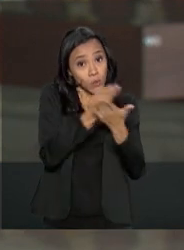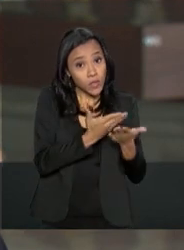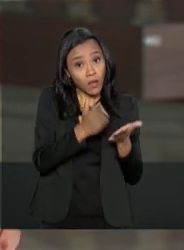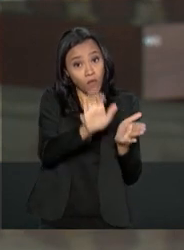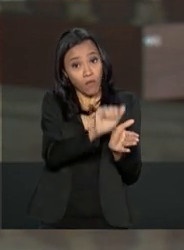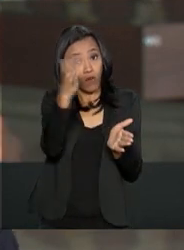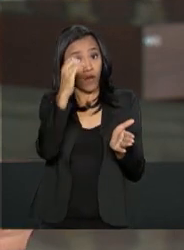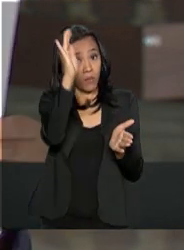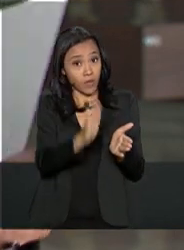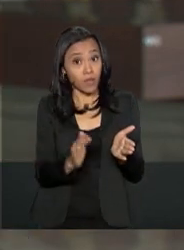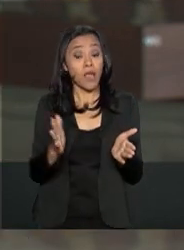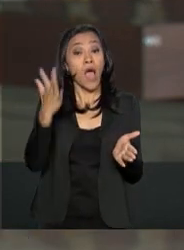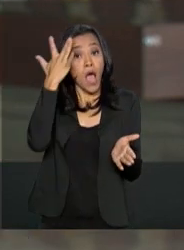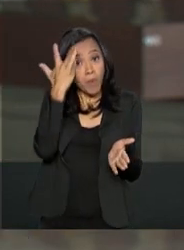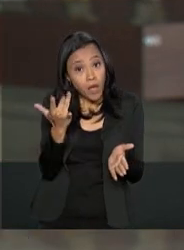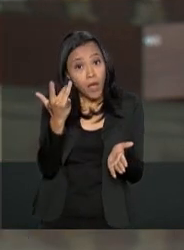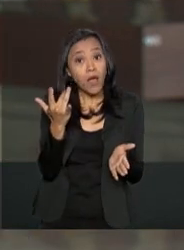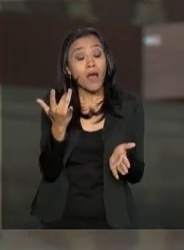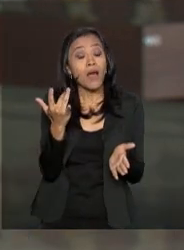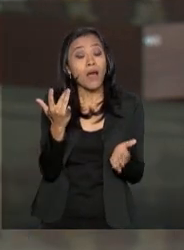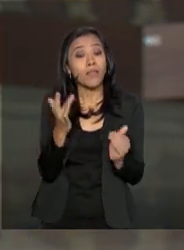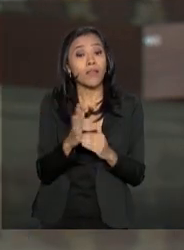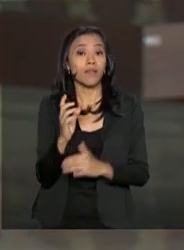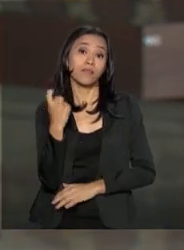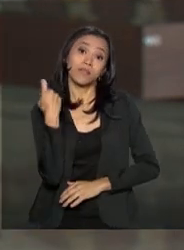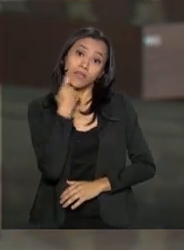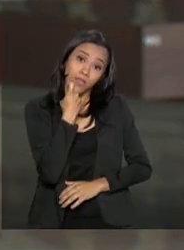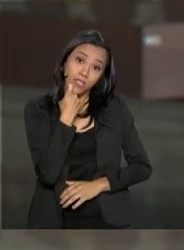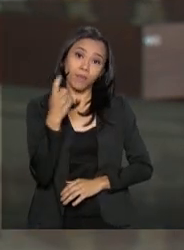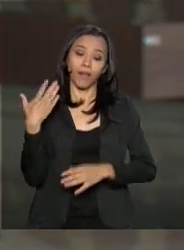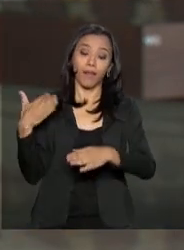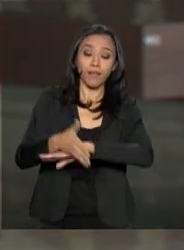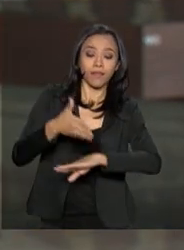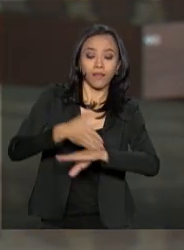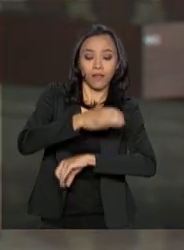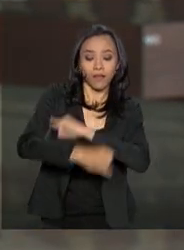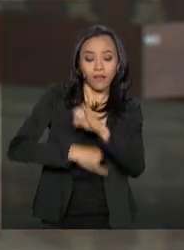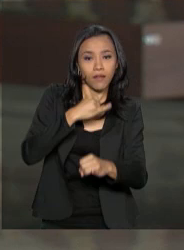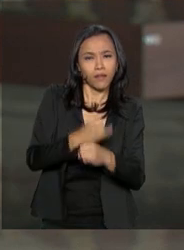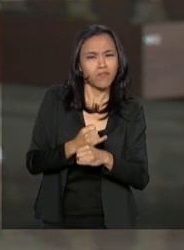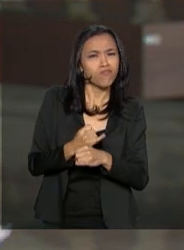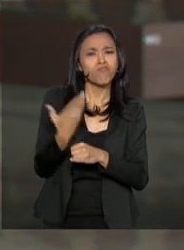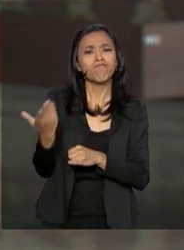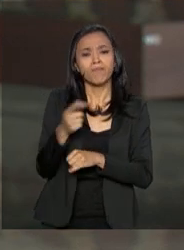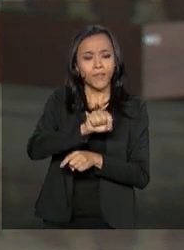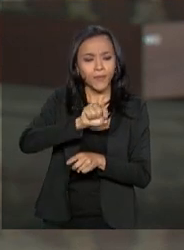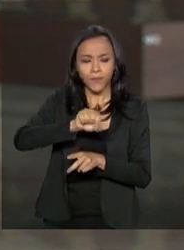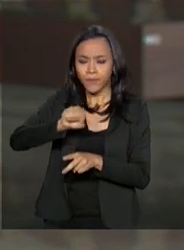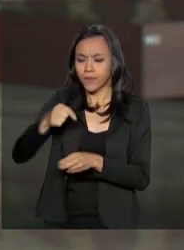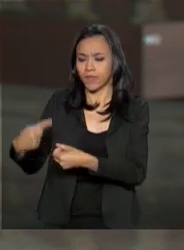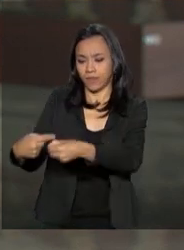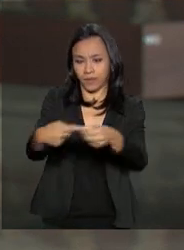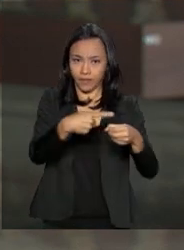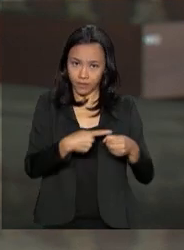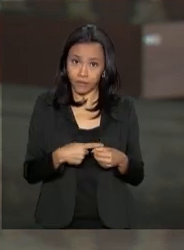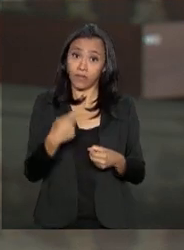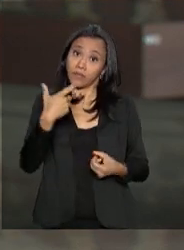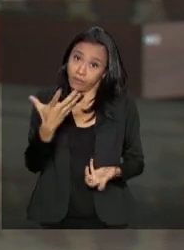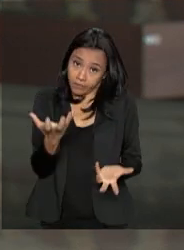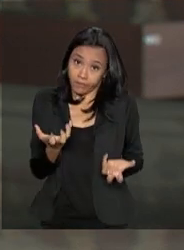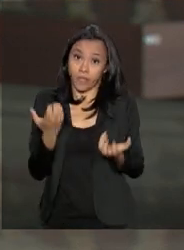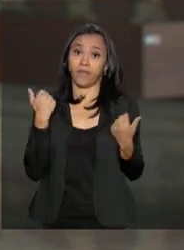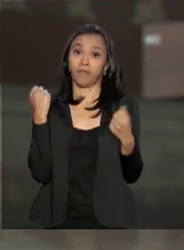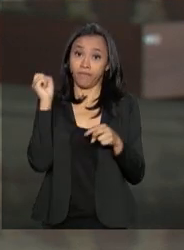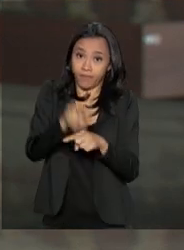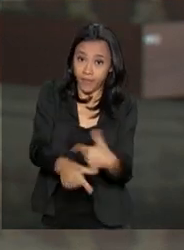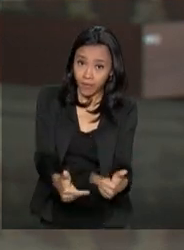quinta e sexta feira amanhã sexta feira para poder entrar no sistema dos mais médicos escolher qual município local onde eles querem trabalhar